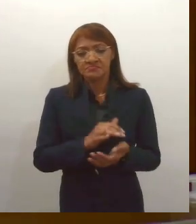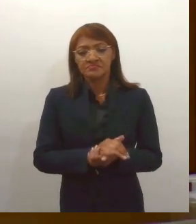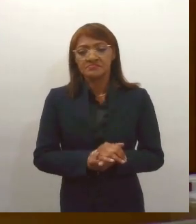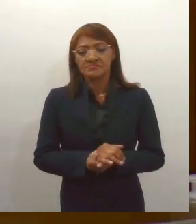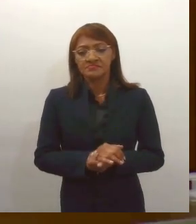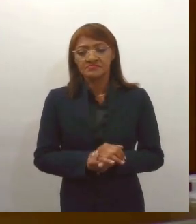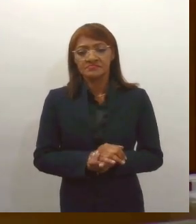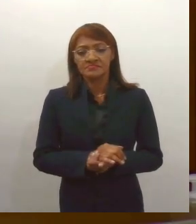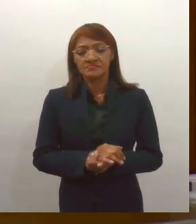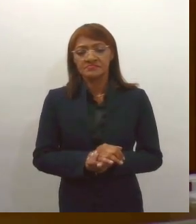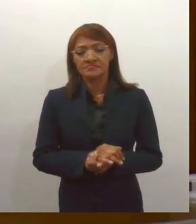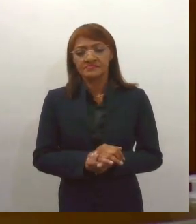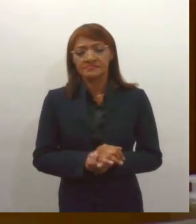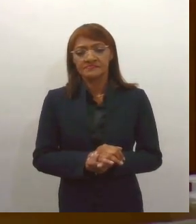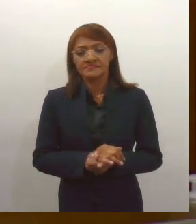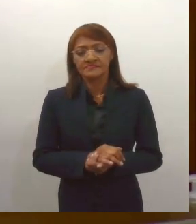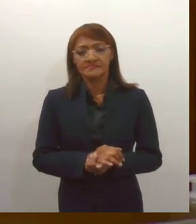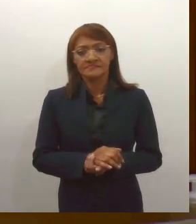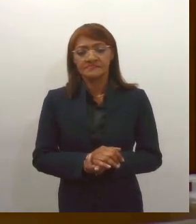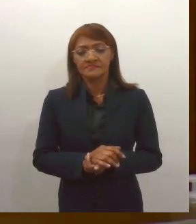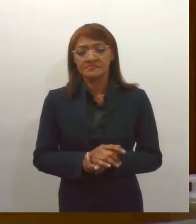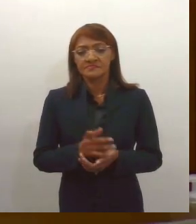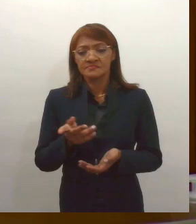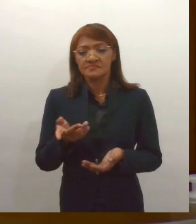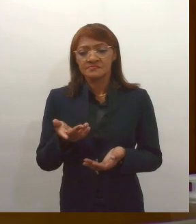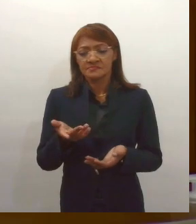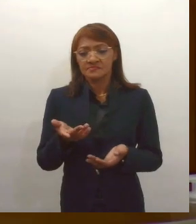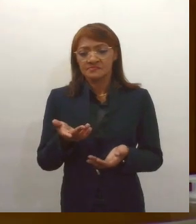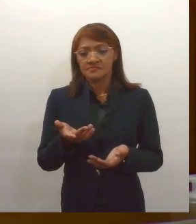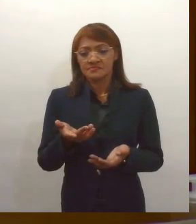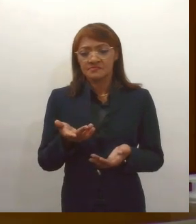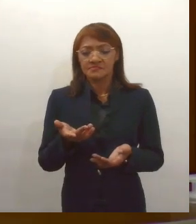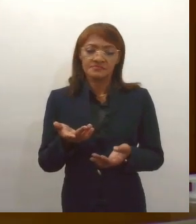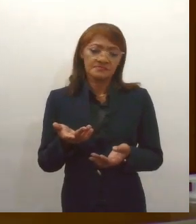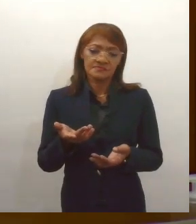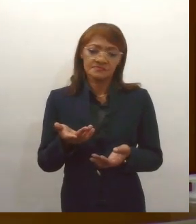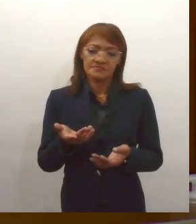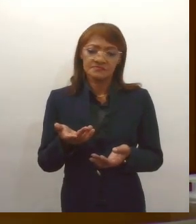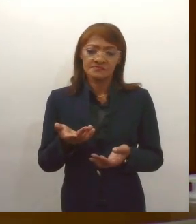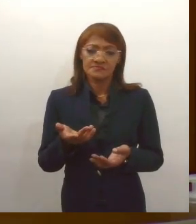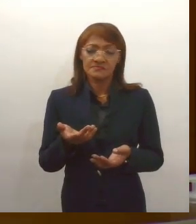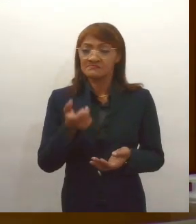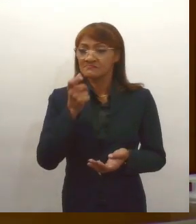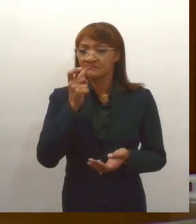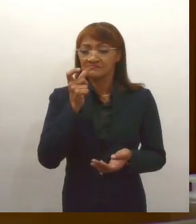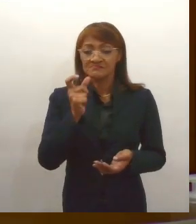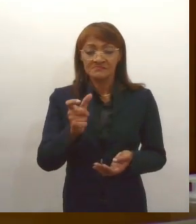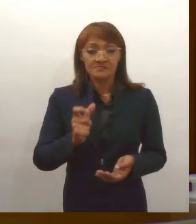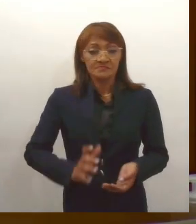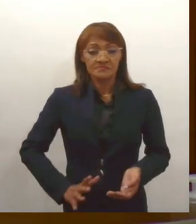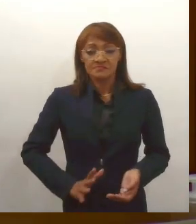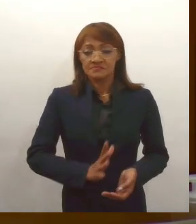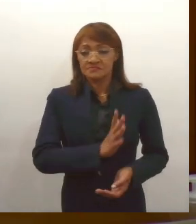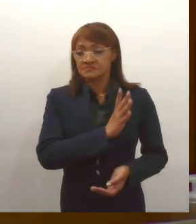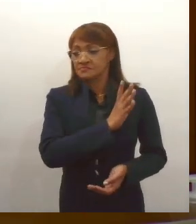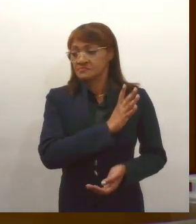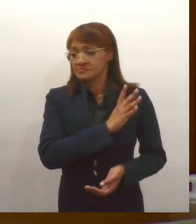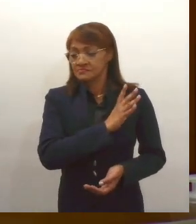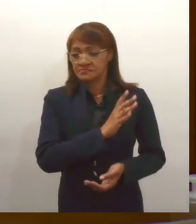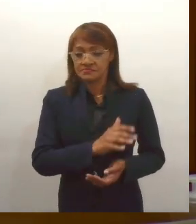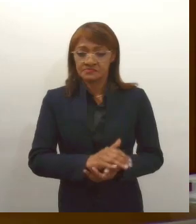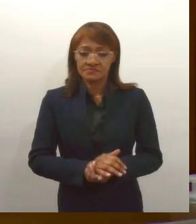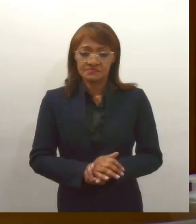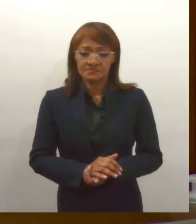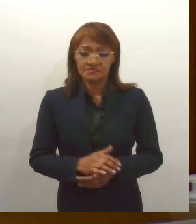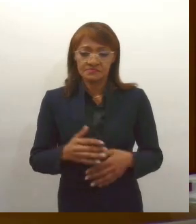várias eh a Absurdos com cunho lgbtfóbico e dizer né se ele